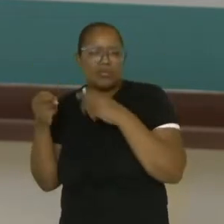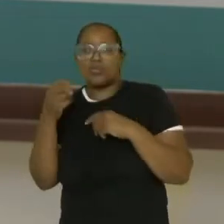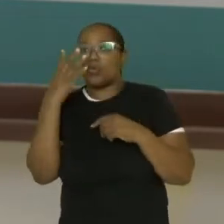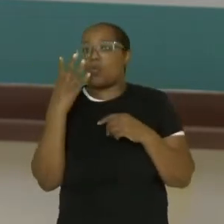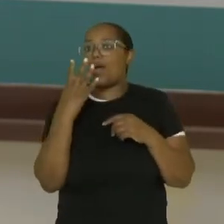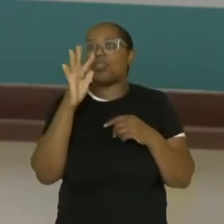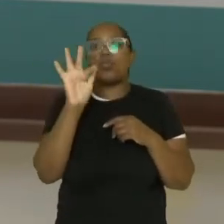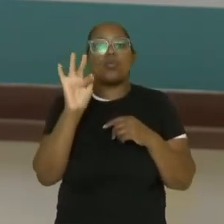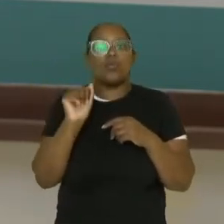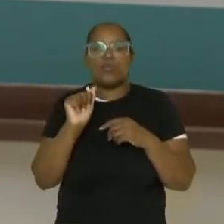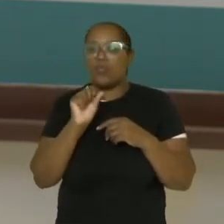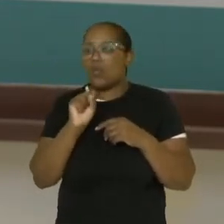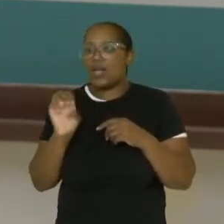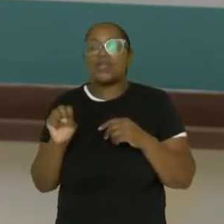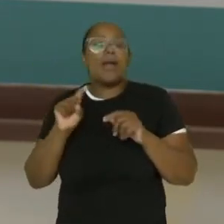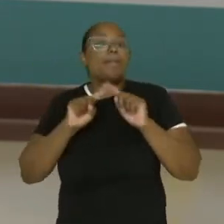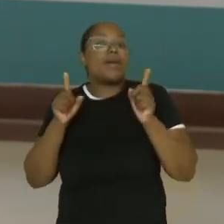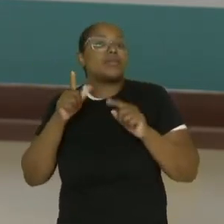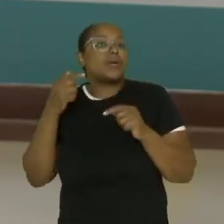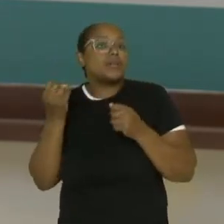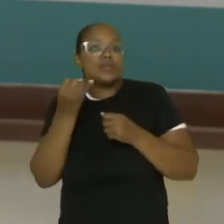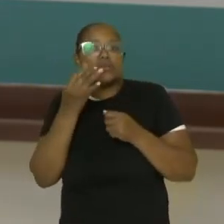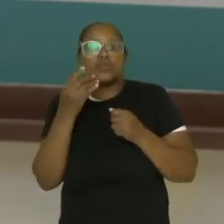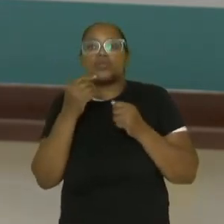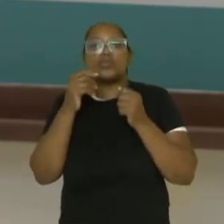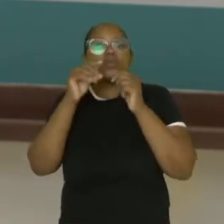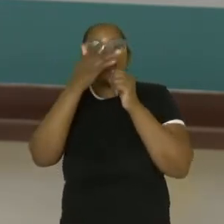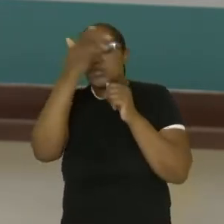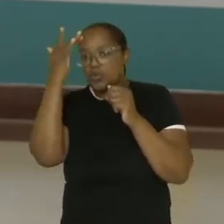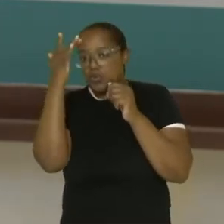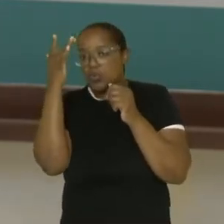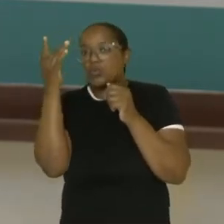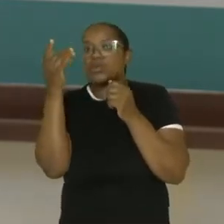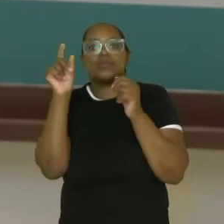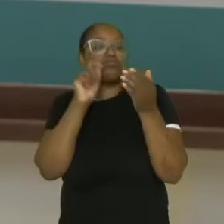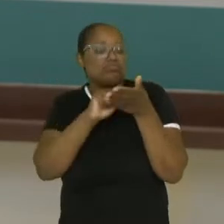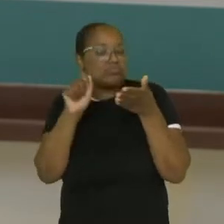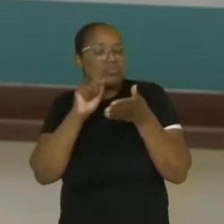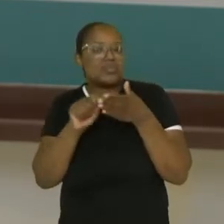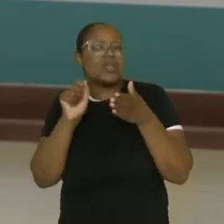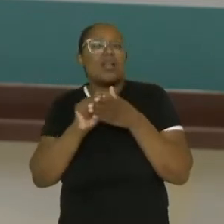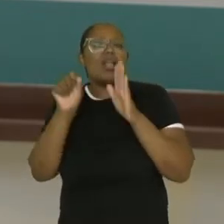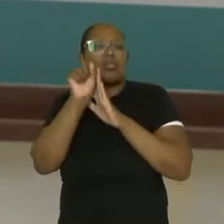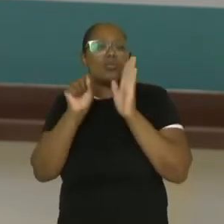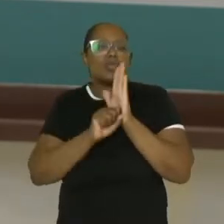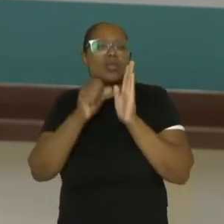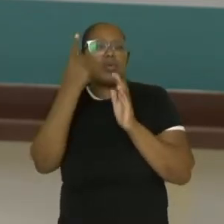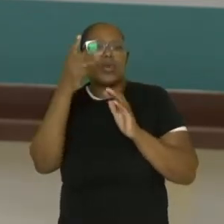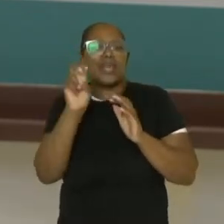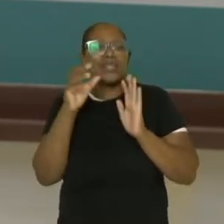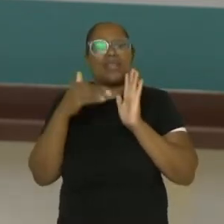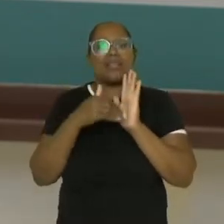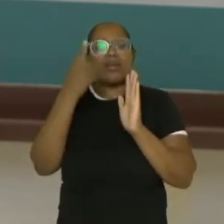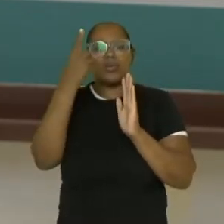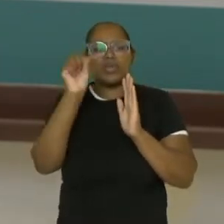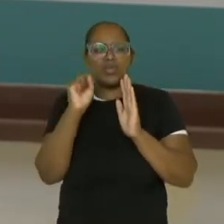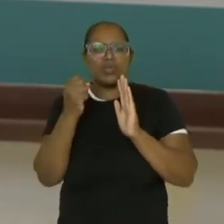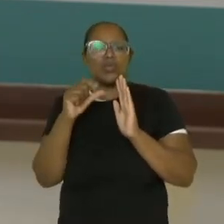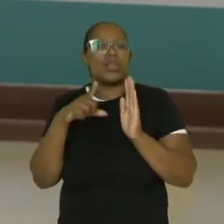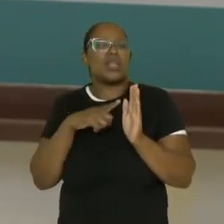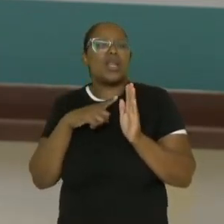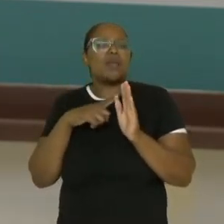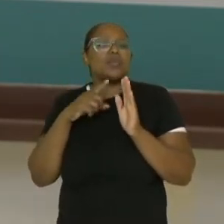fases, mas para alguns autores 3. Vocês já vão entender o porquê. Dos séculos XV ao século XVIII, nós temos o chamado